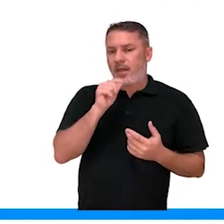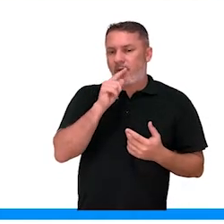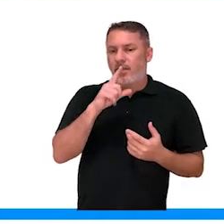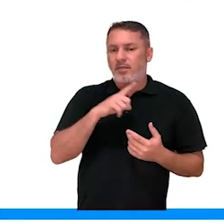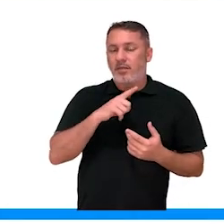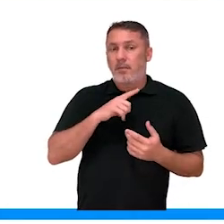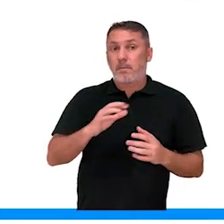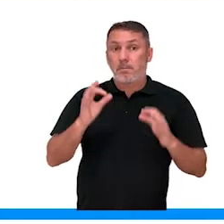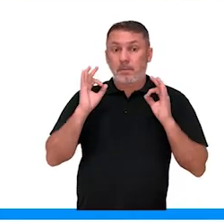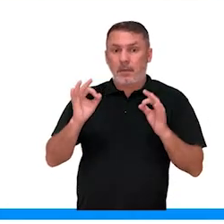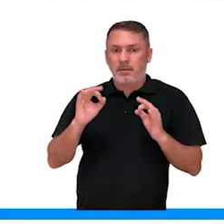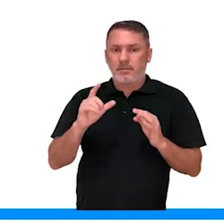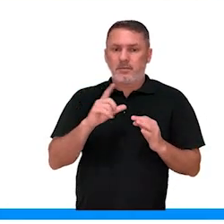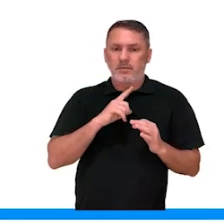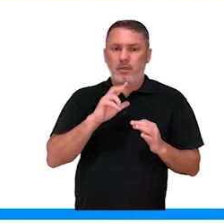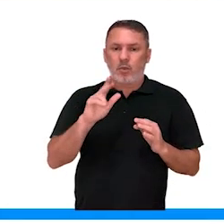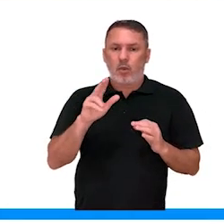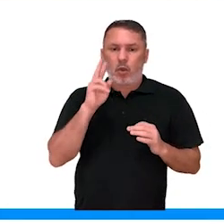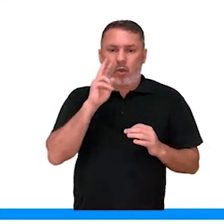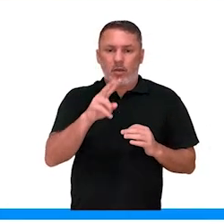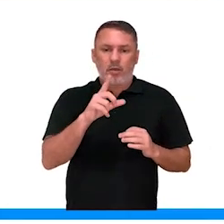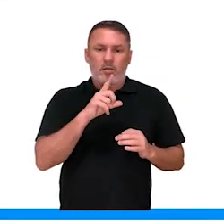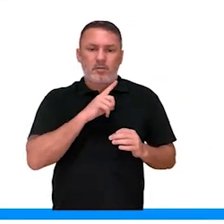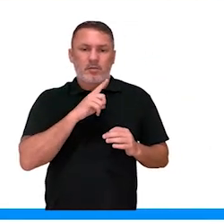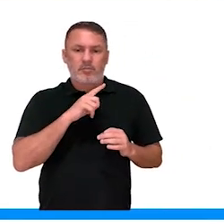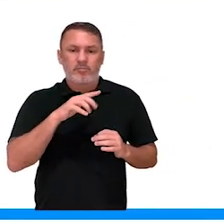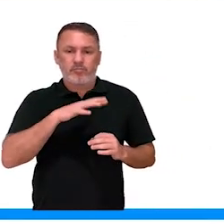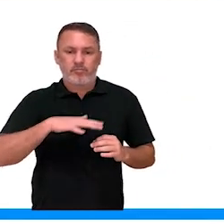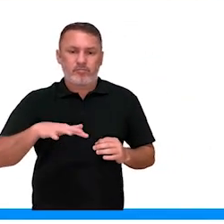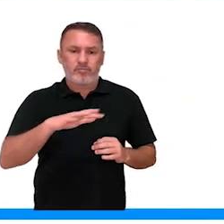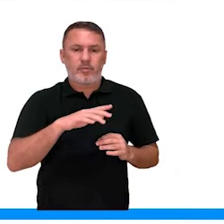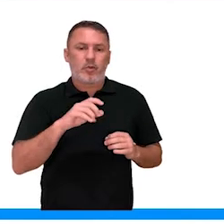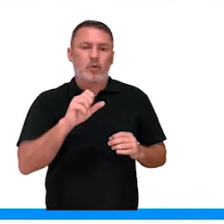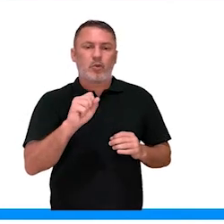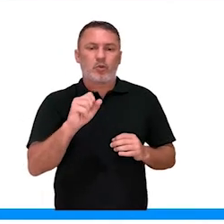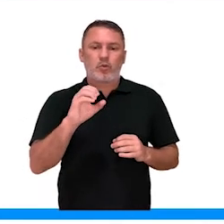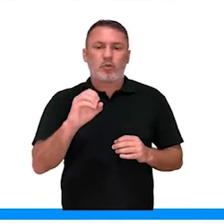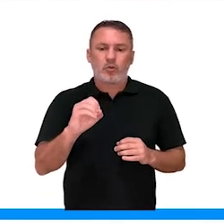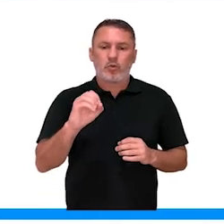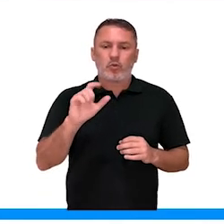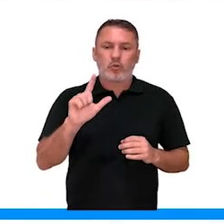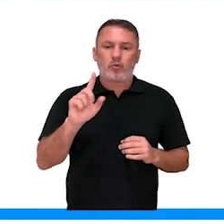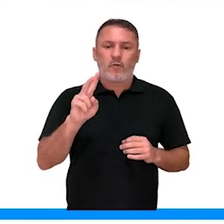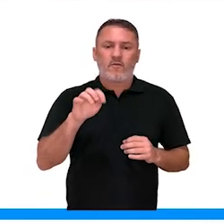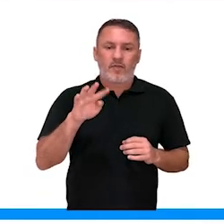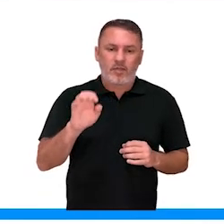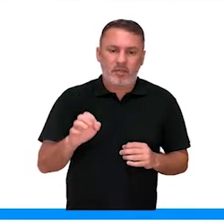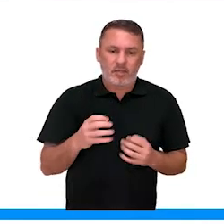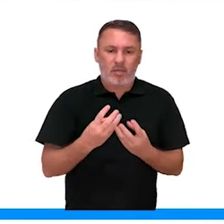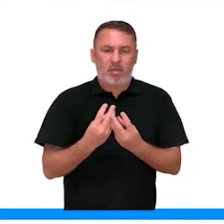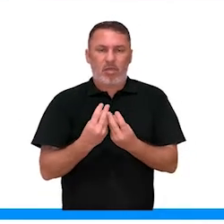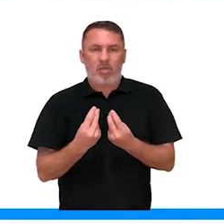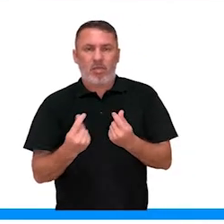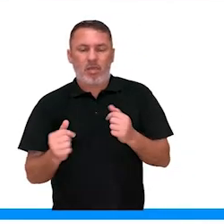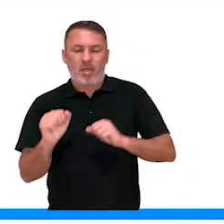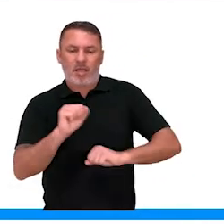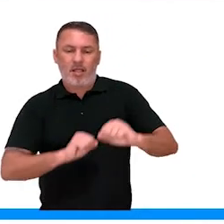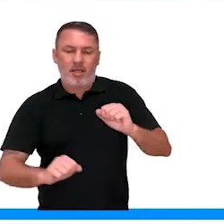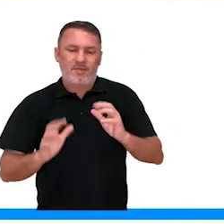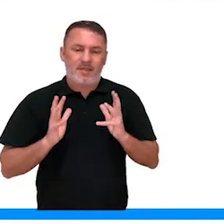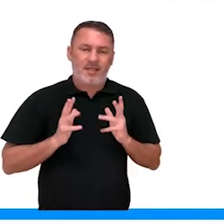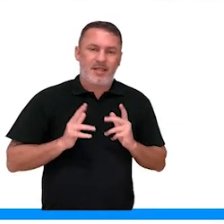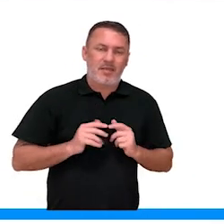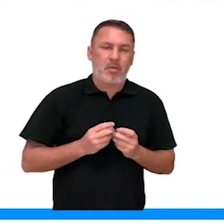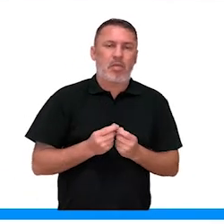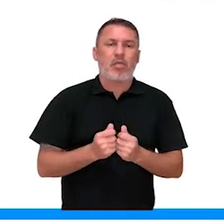dela ter uma excelente tensão superficial, dela ser um bom solvente. Então, a gente fala que ela vai ter a